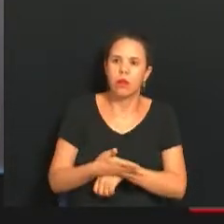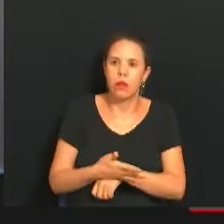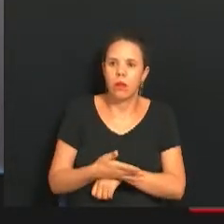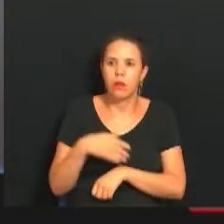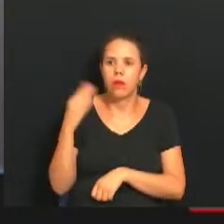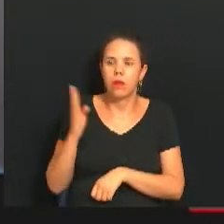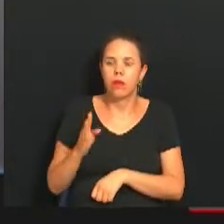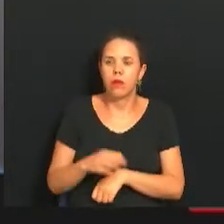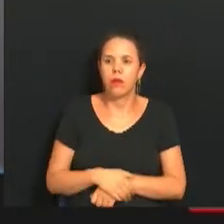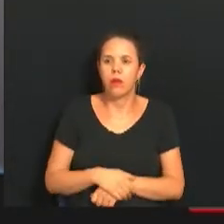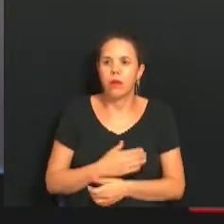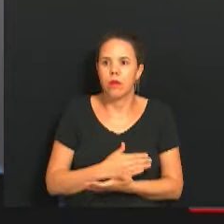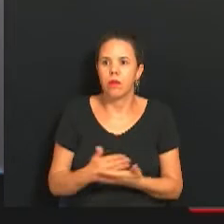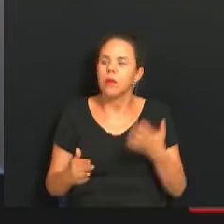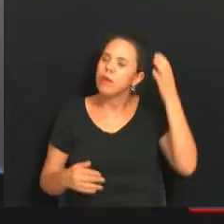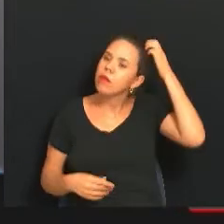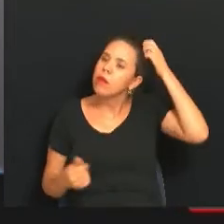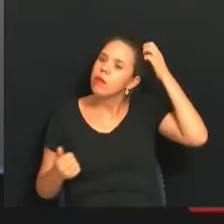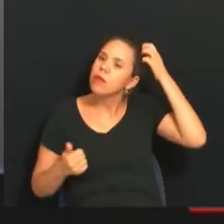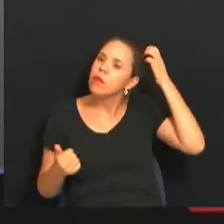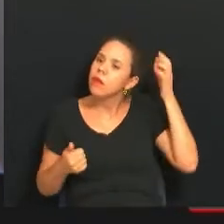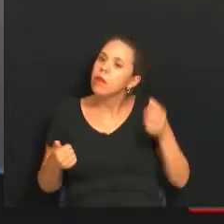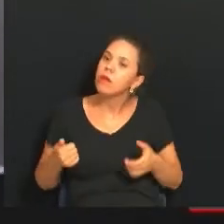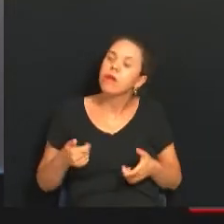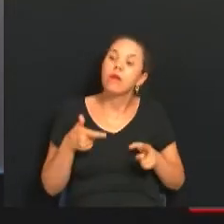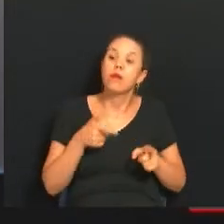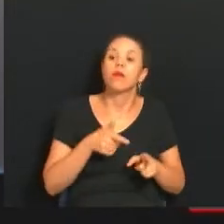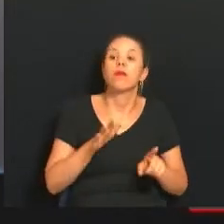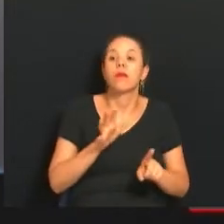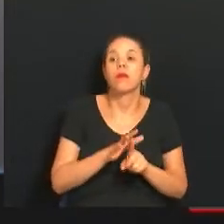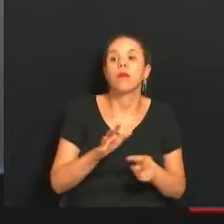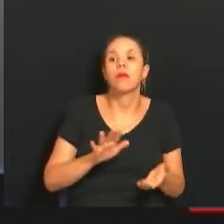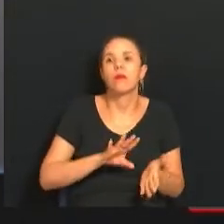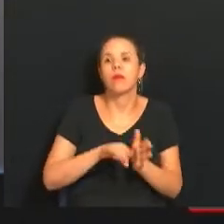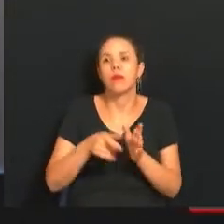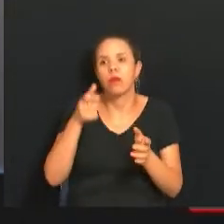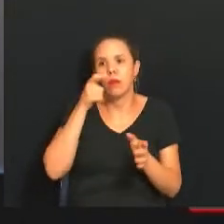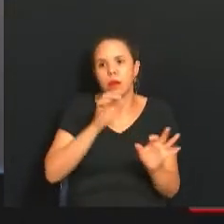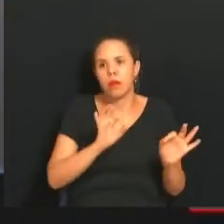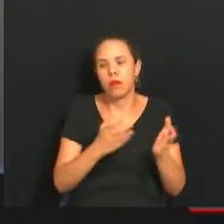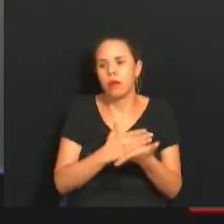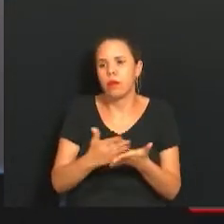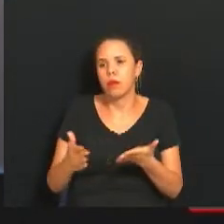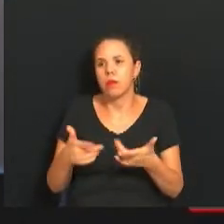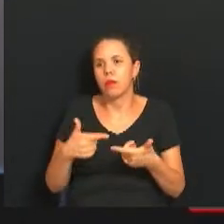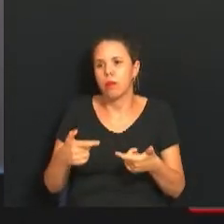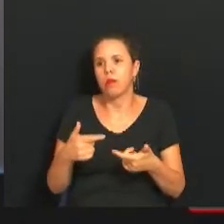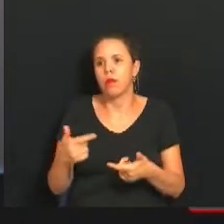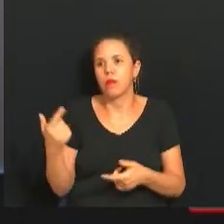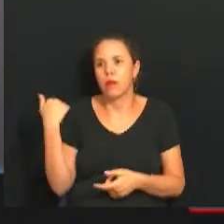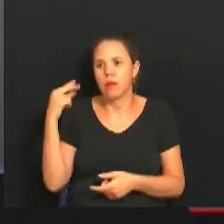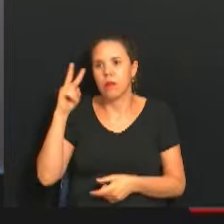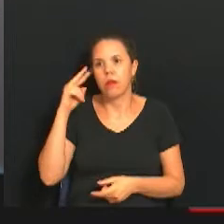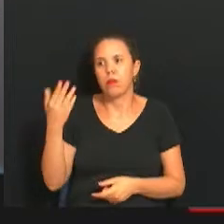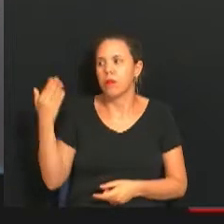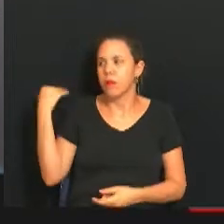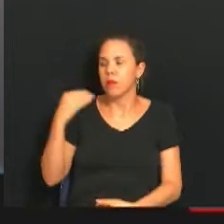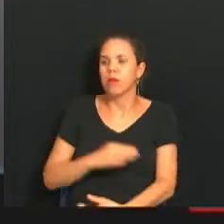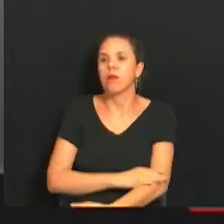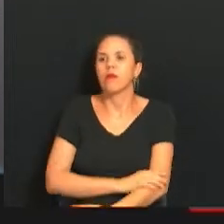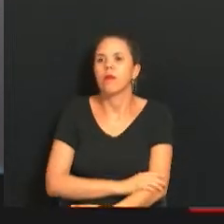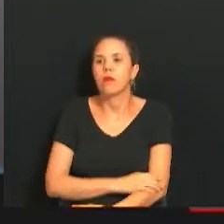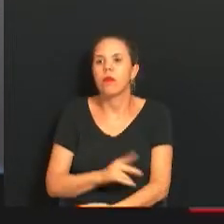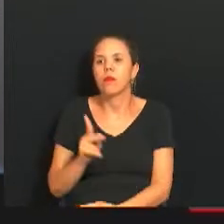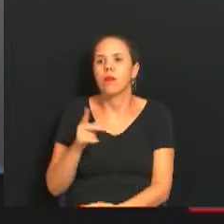Brasil, quando começam os primeiros ataques, mas, na verdade, a gente pode rastrear o início dessa guerra para segunda-feira passada, quando o